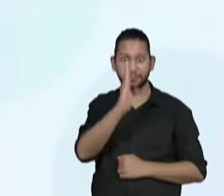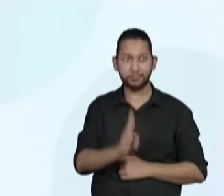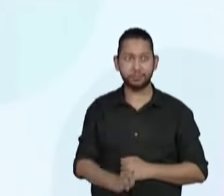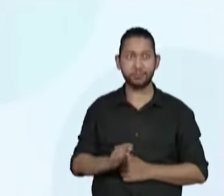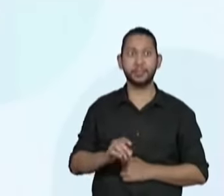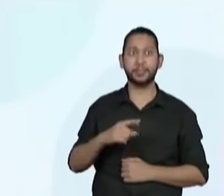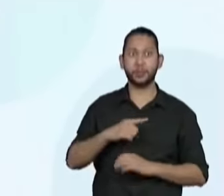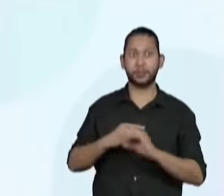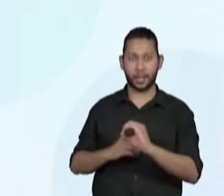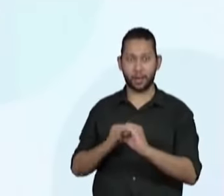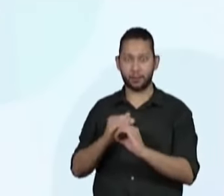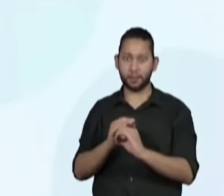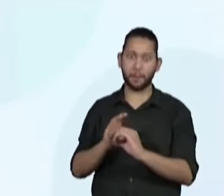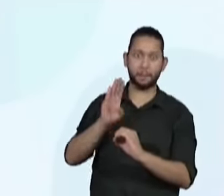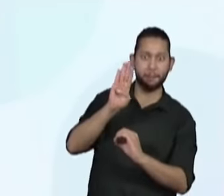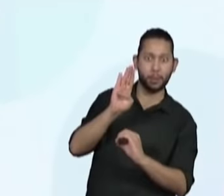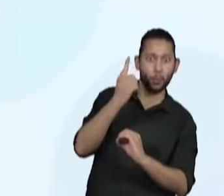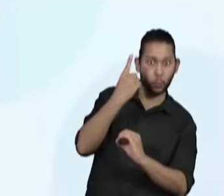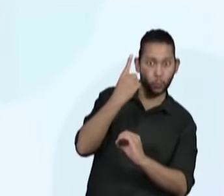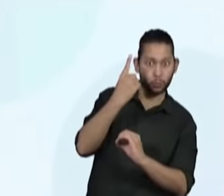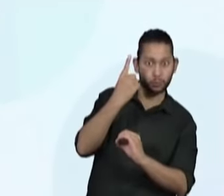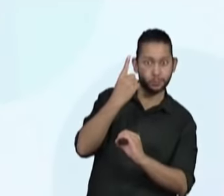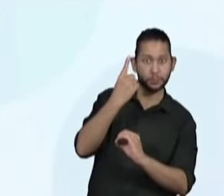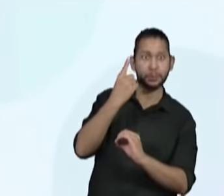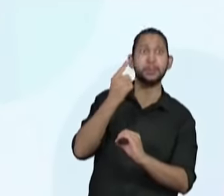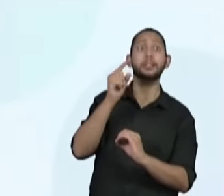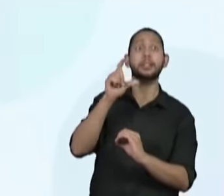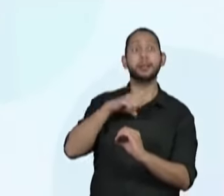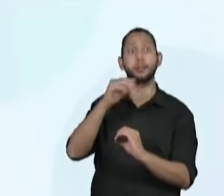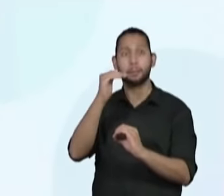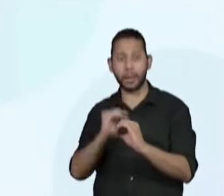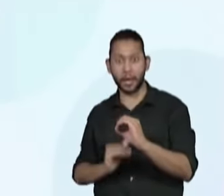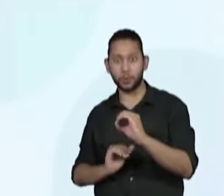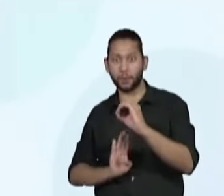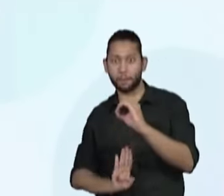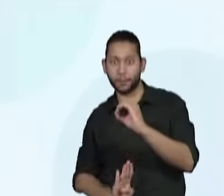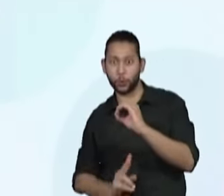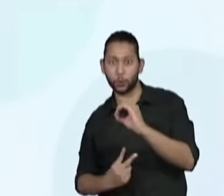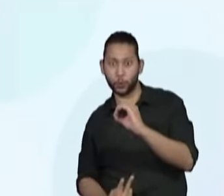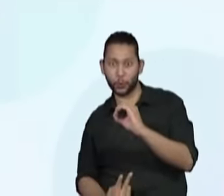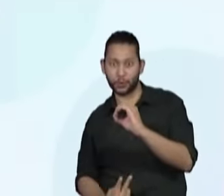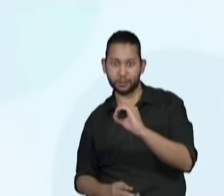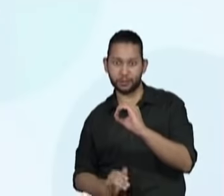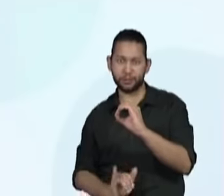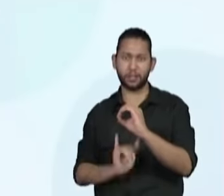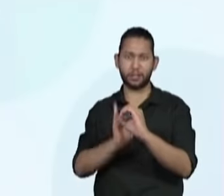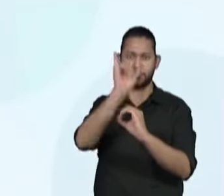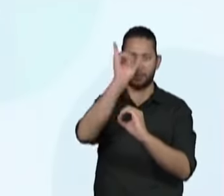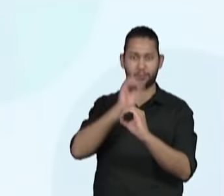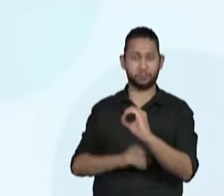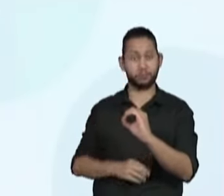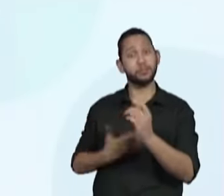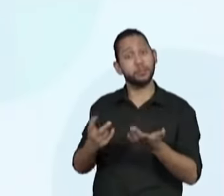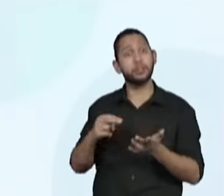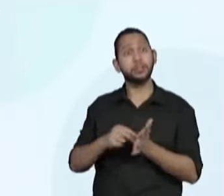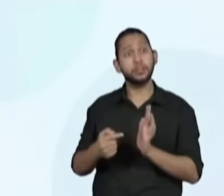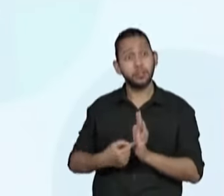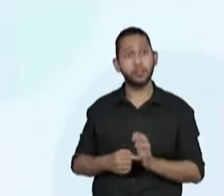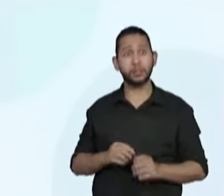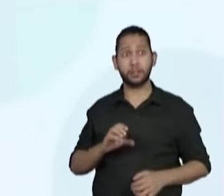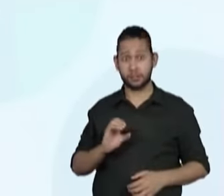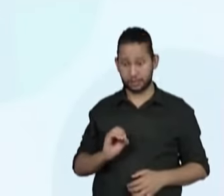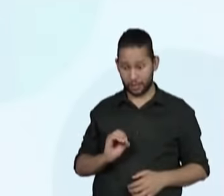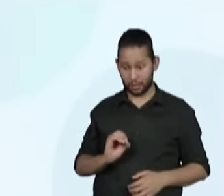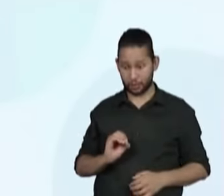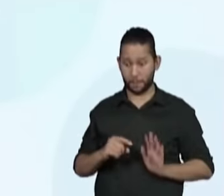ponto B1, que é zero com B, e abaixo do zero nós temos o B2, que é o zero com menos